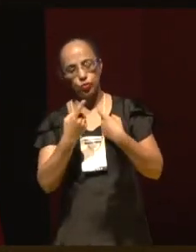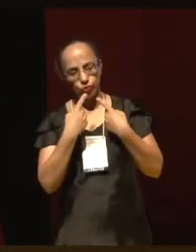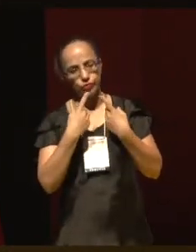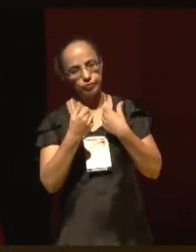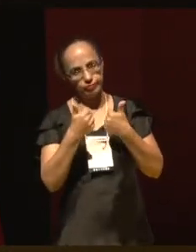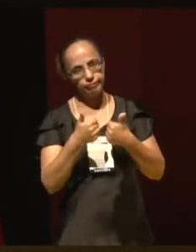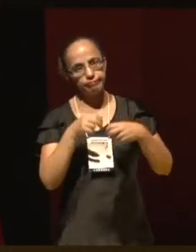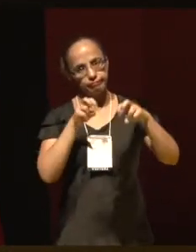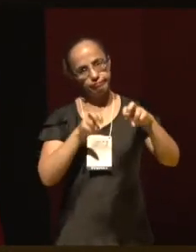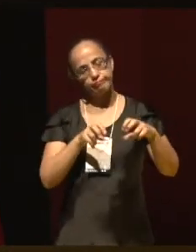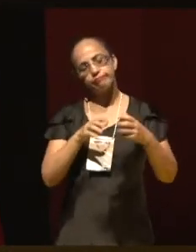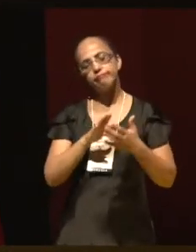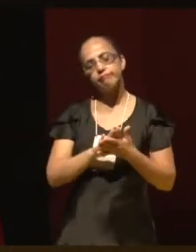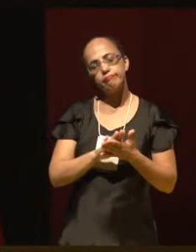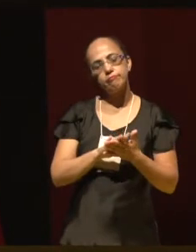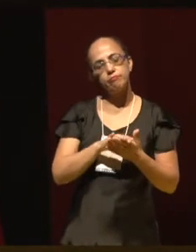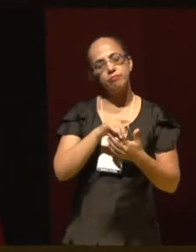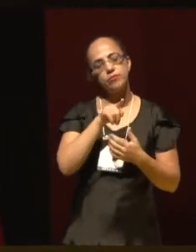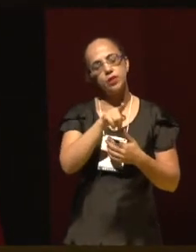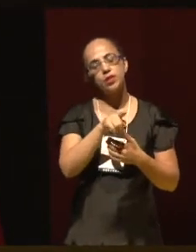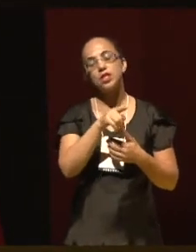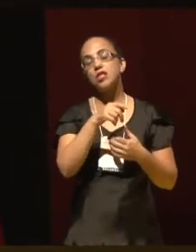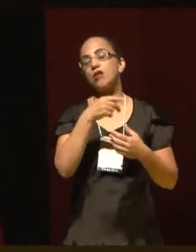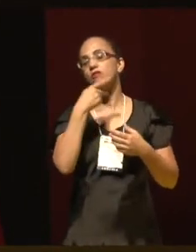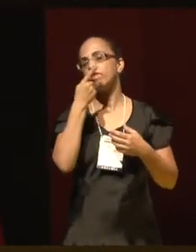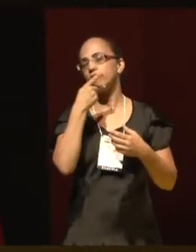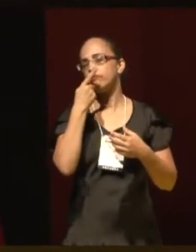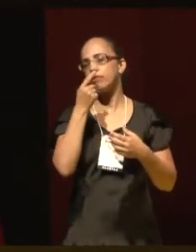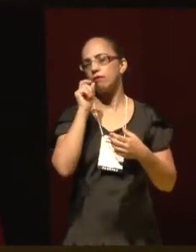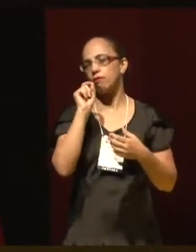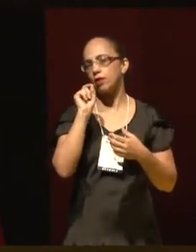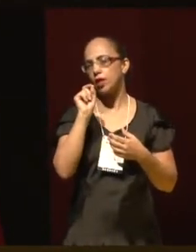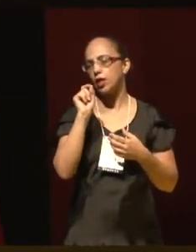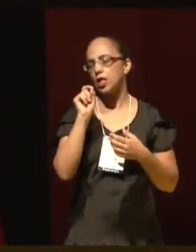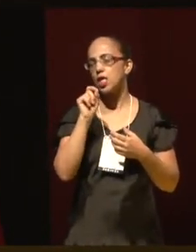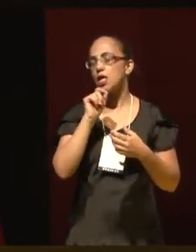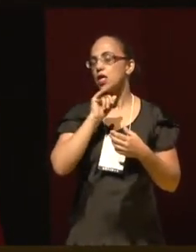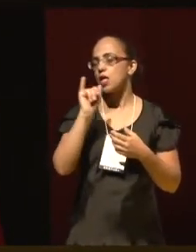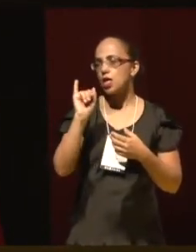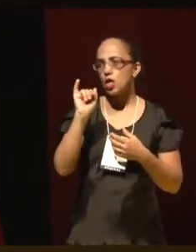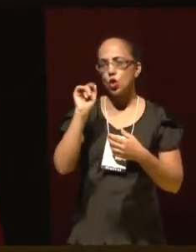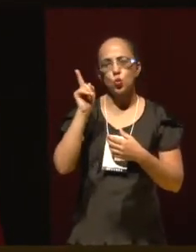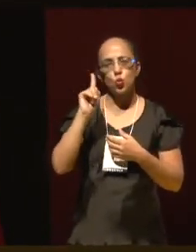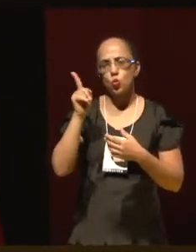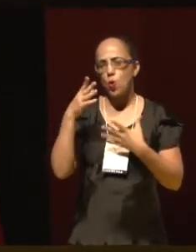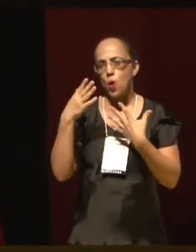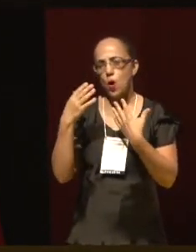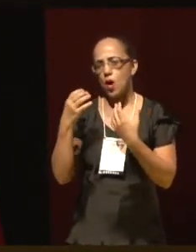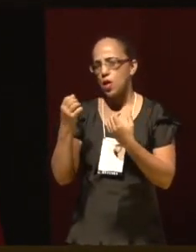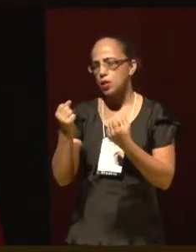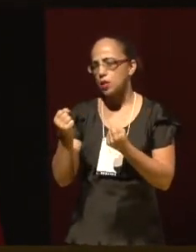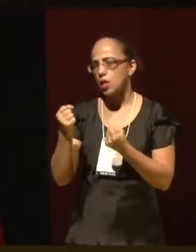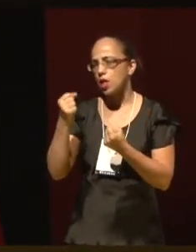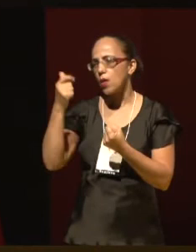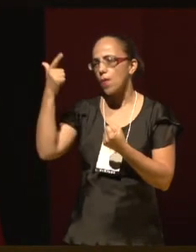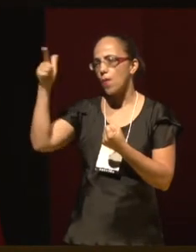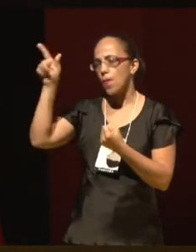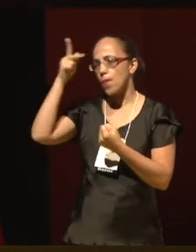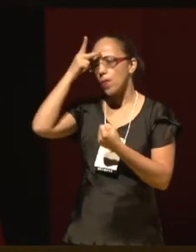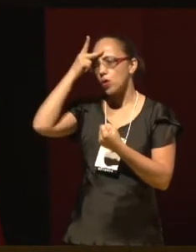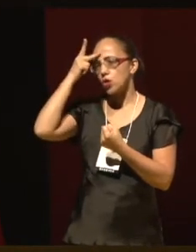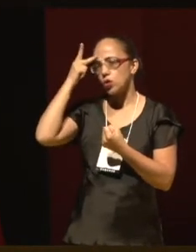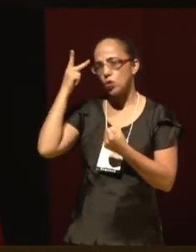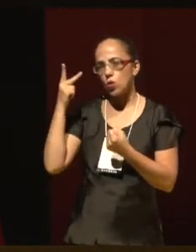pessoa lhe passou uma mensagem: não permita que ninguém perca seu tempo.